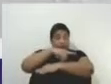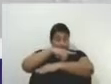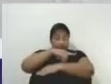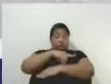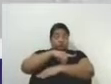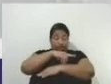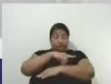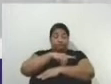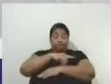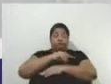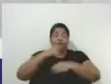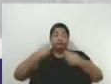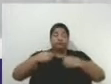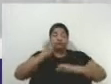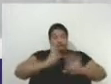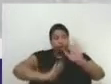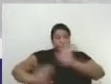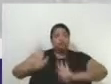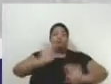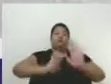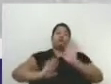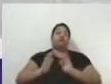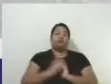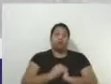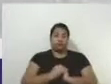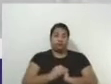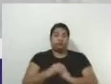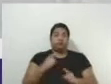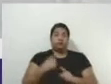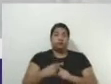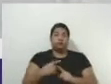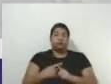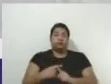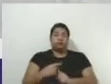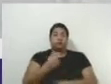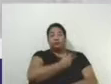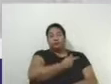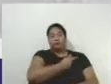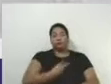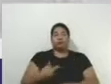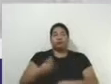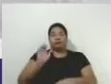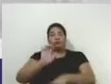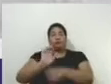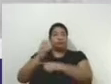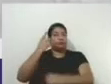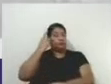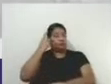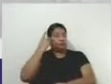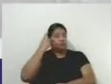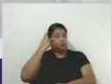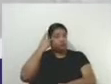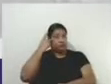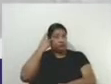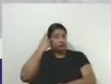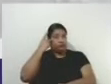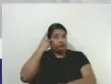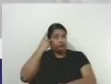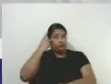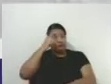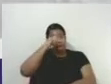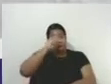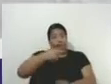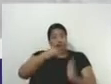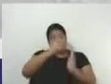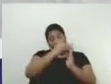a gente viu que o Estado, o governo do Estado de São Paulo, ele decretou um estado de